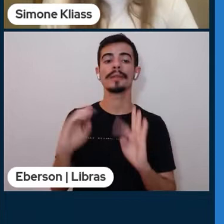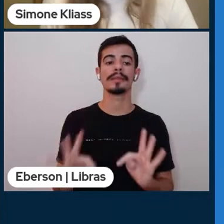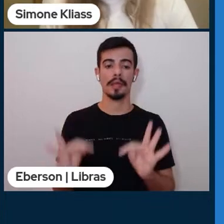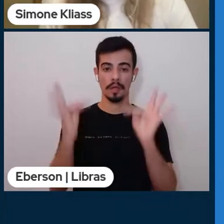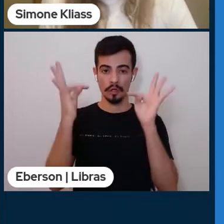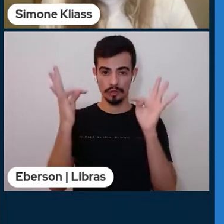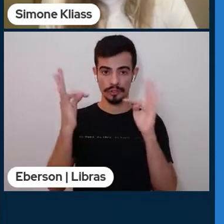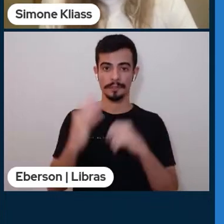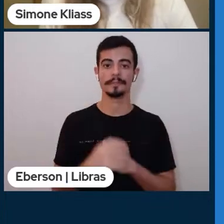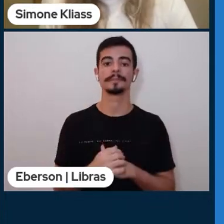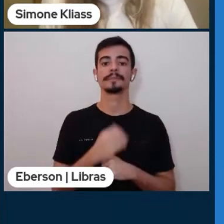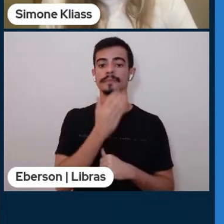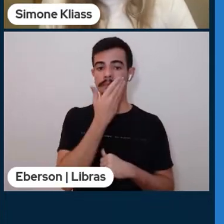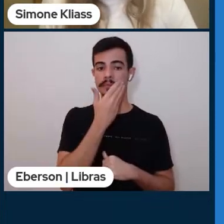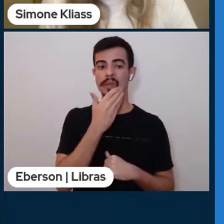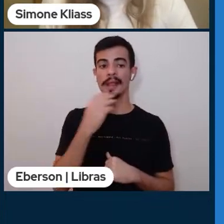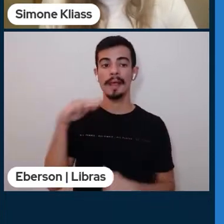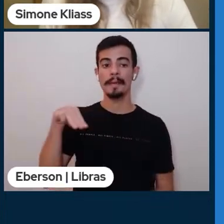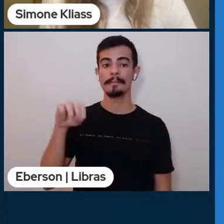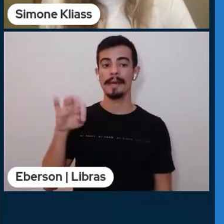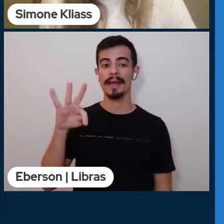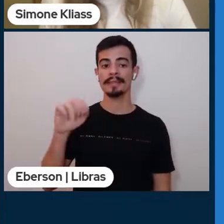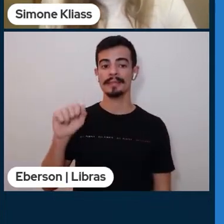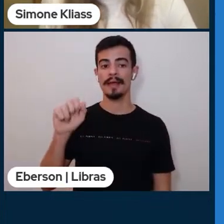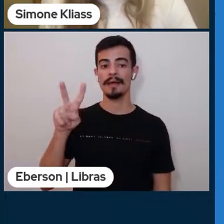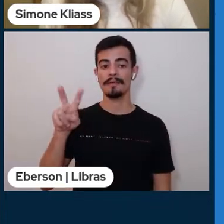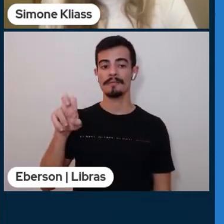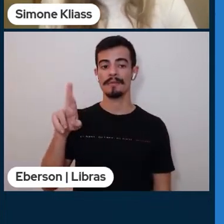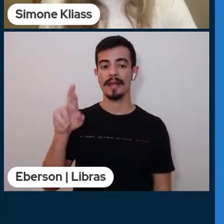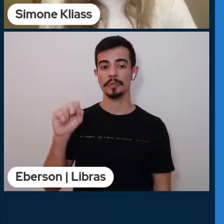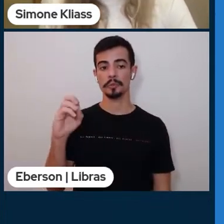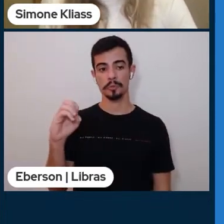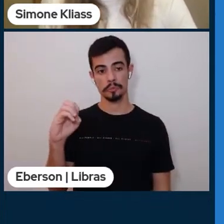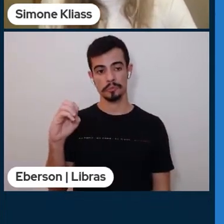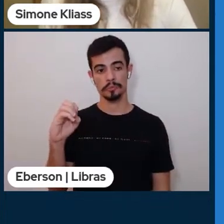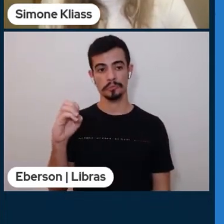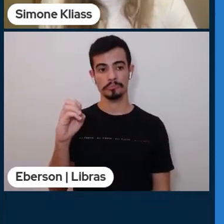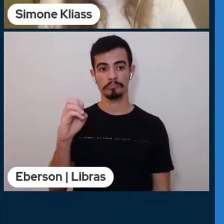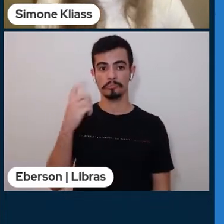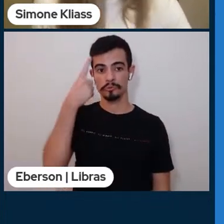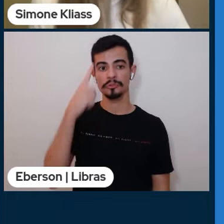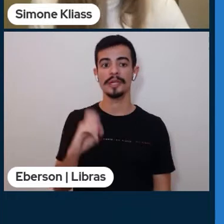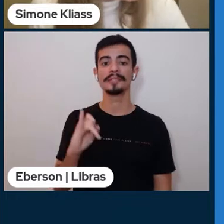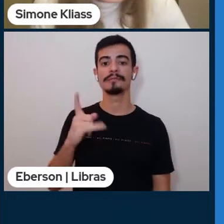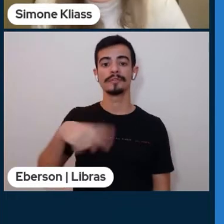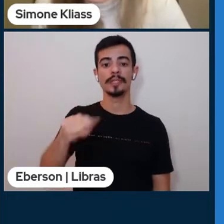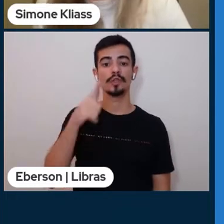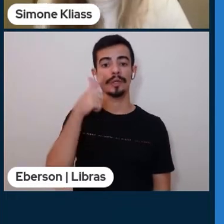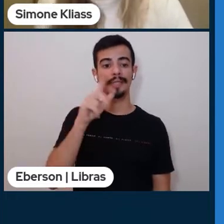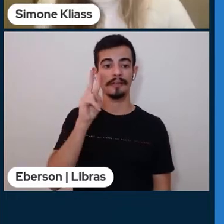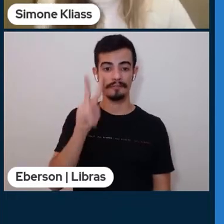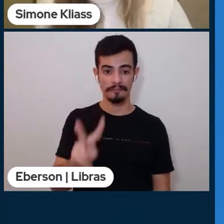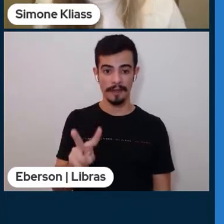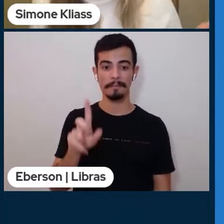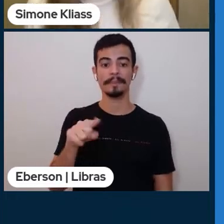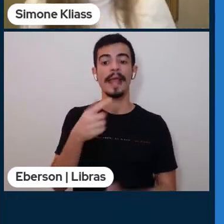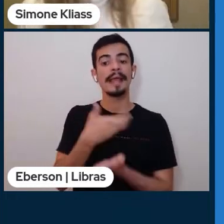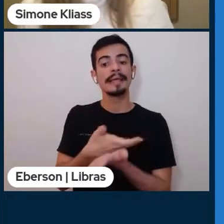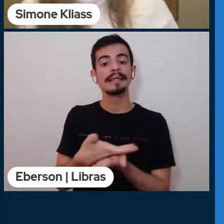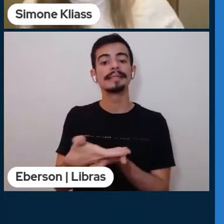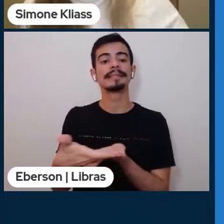são uma tá verso não sei se vocês conseguem enxergar ele tá aqui olha aparece na fase inicial